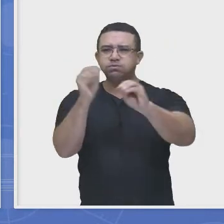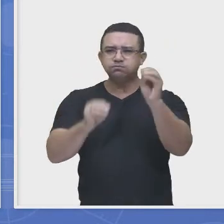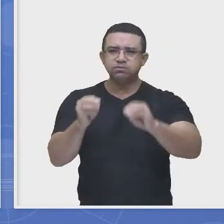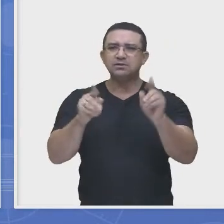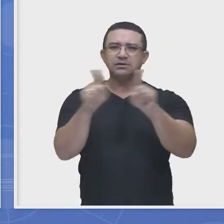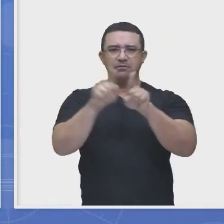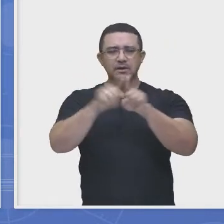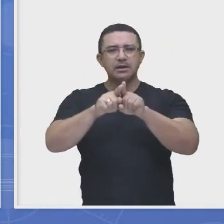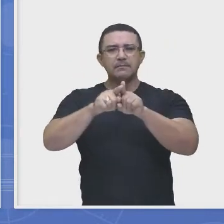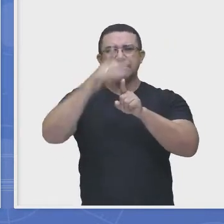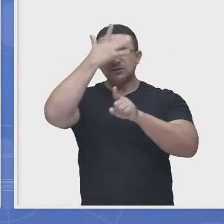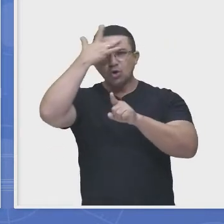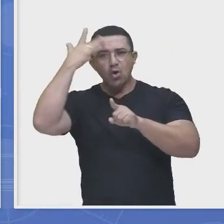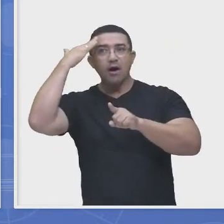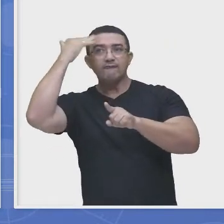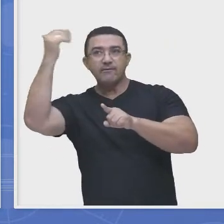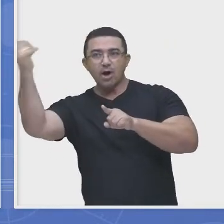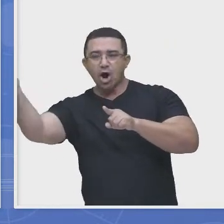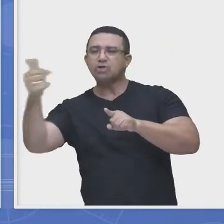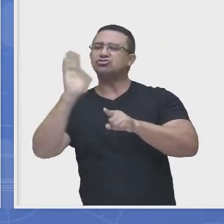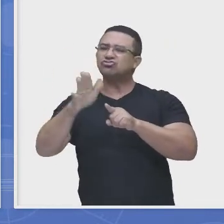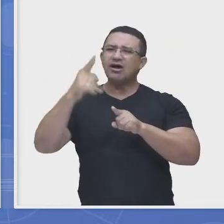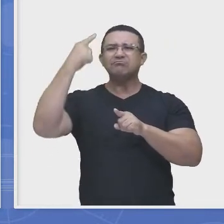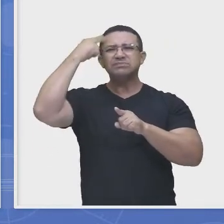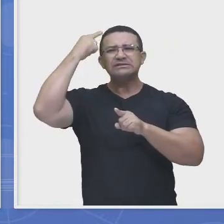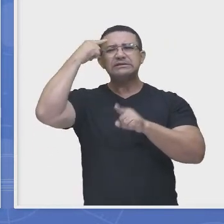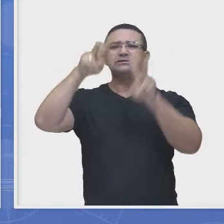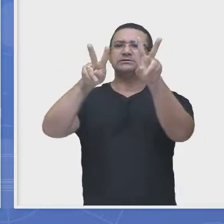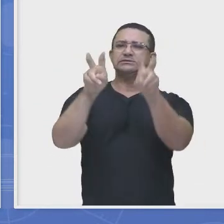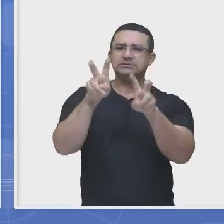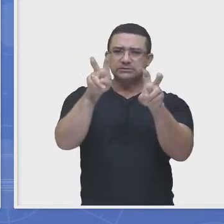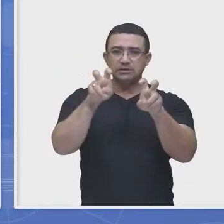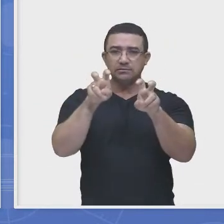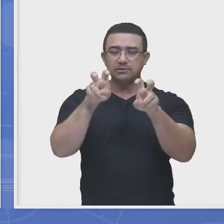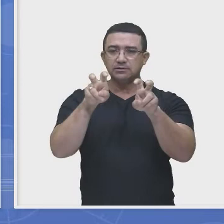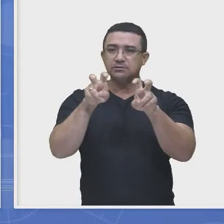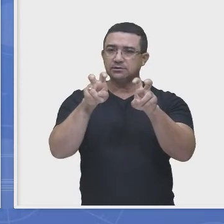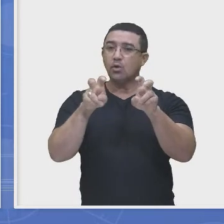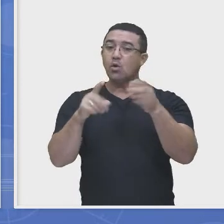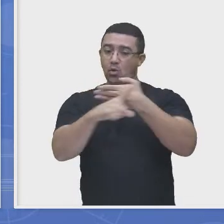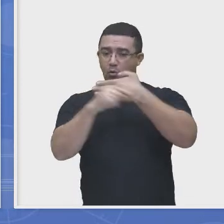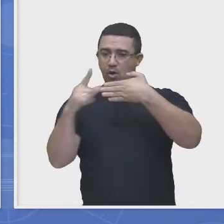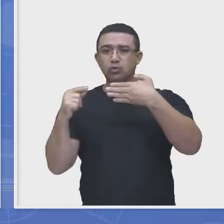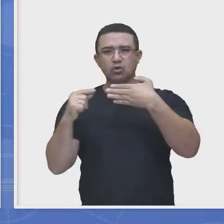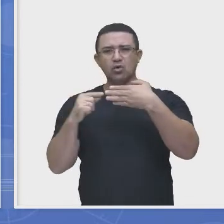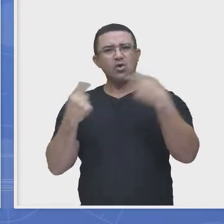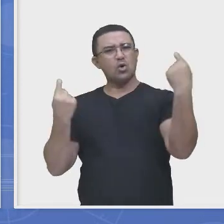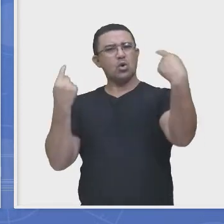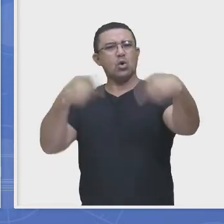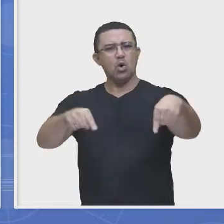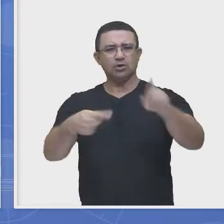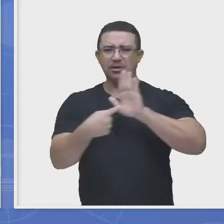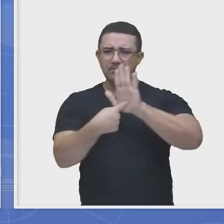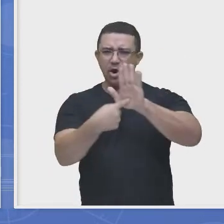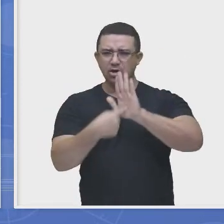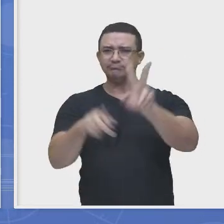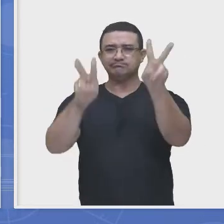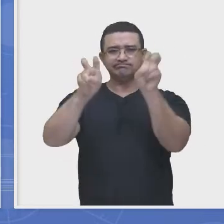né, de pensadores que já refletiram sobre o assunto. Ele se posiciona, né, trazendo aí